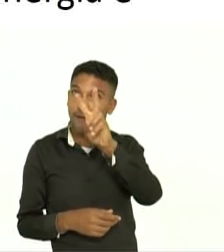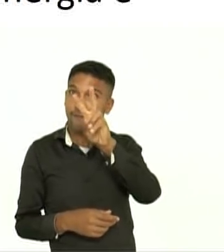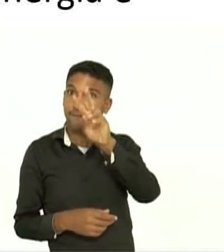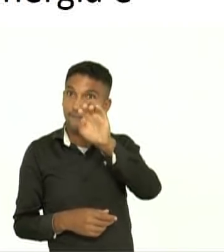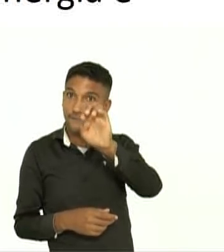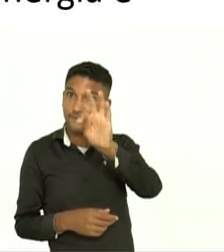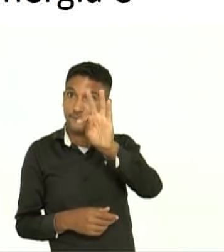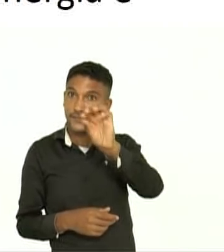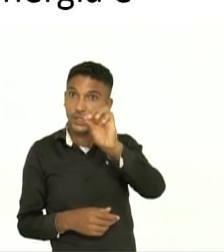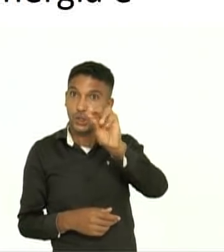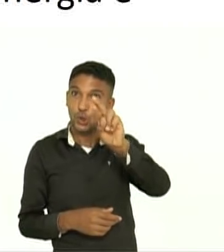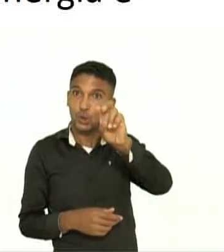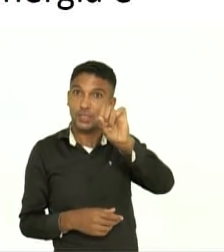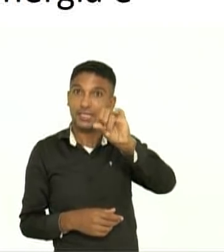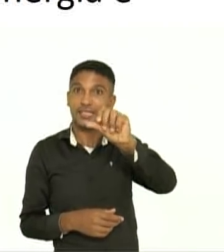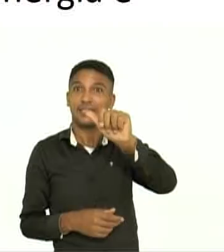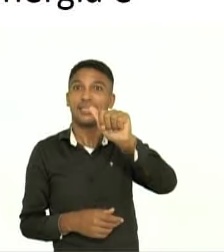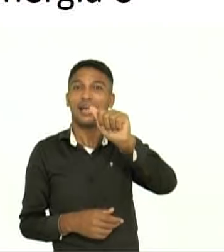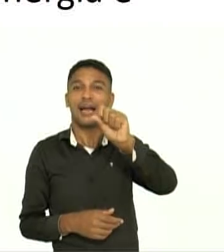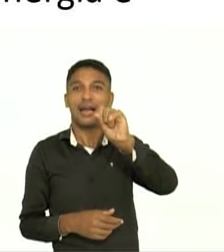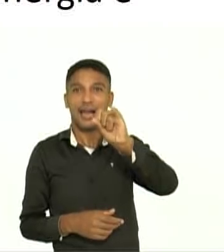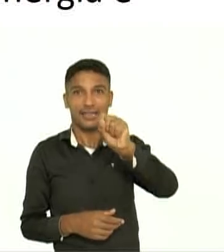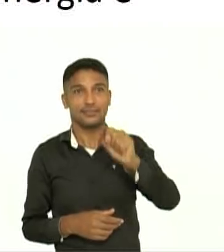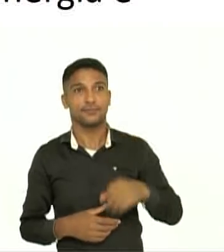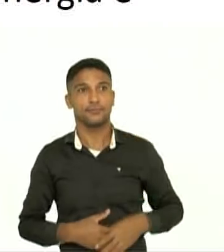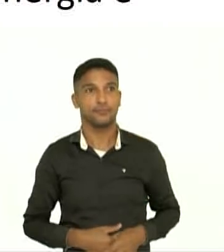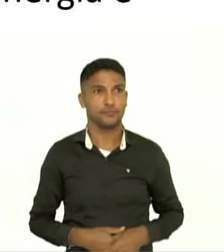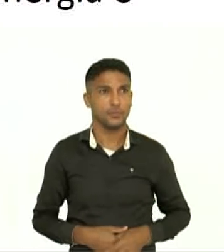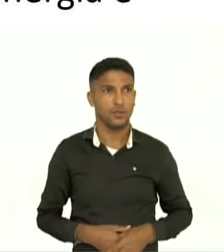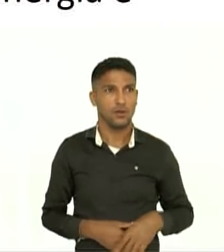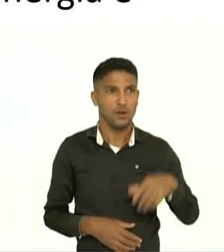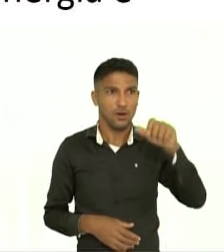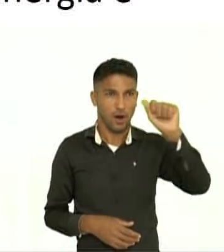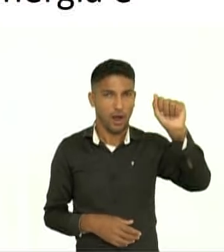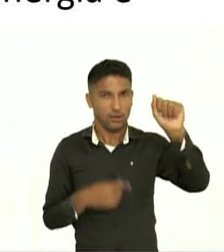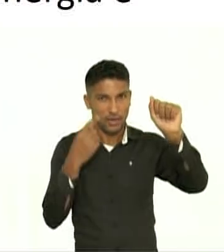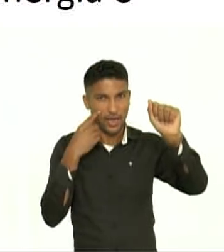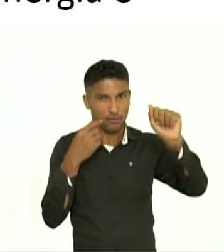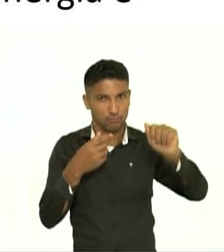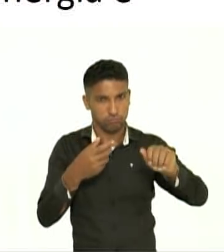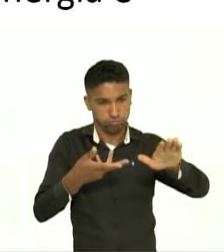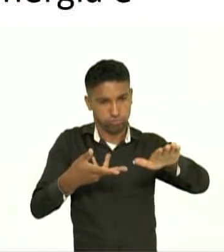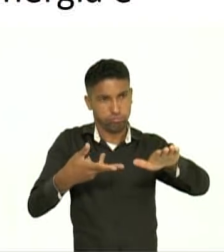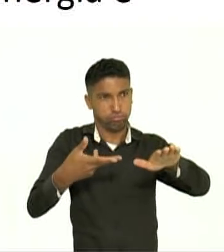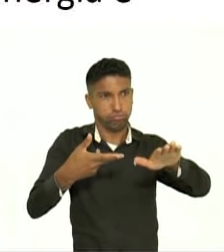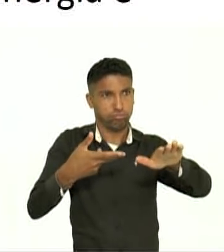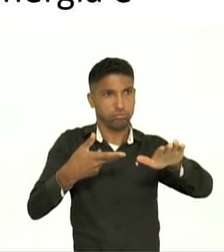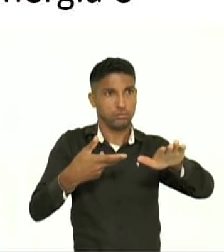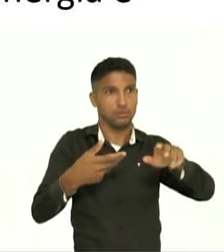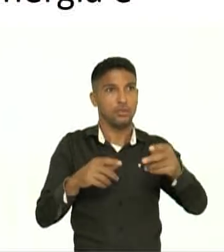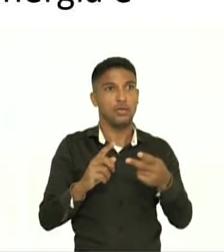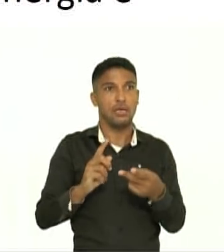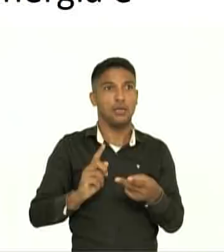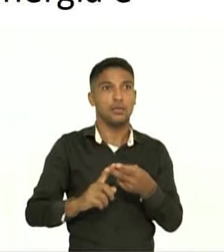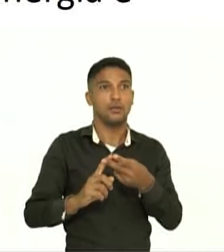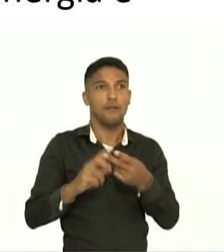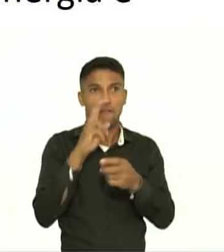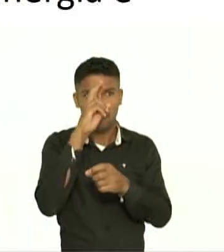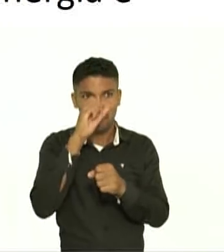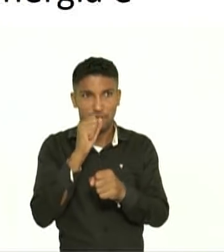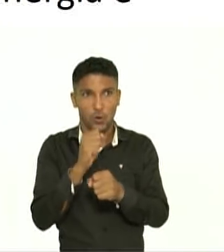aceleração, velocidade, força, empuxo e trabalho. B, trabalho, aceleração, campo magnético,